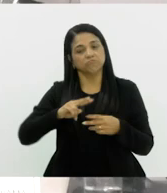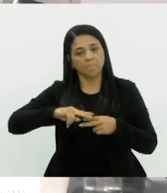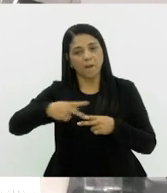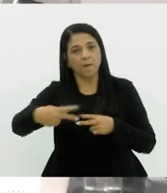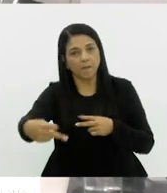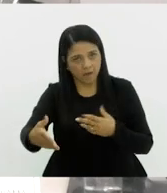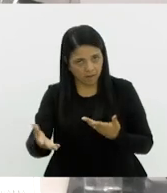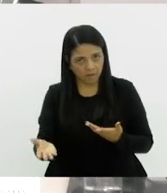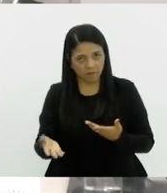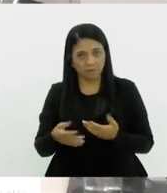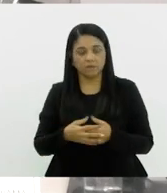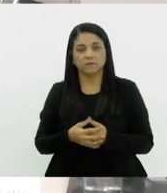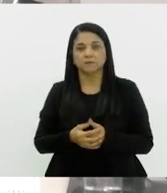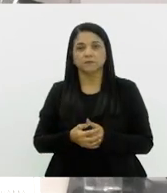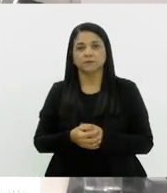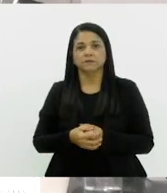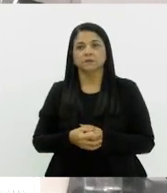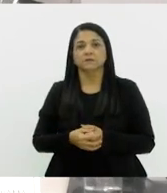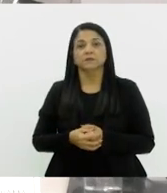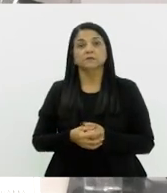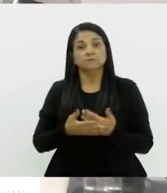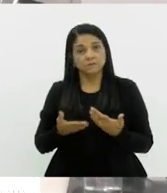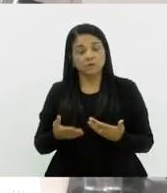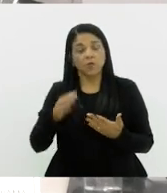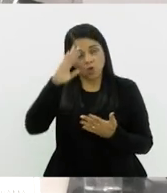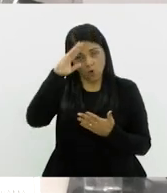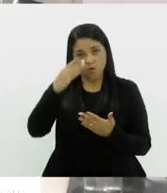e assim sucessivamente. Então, eu estou muito confiante com o